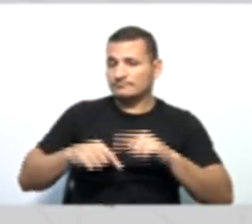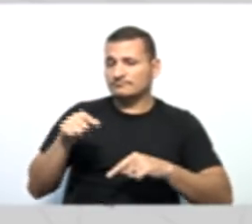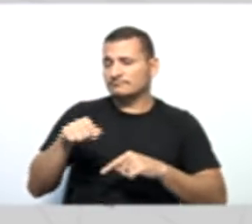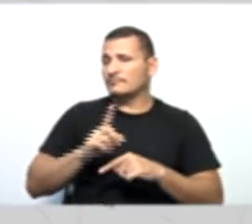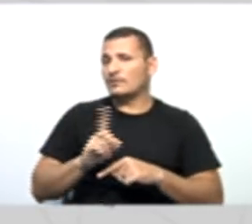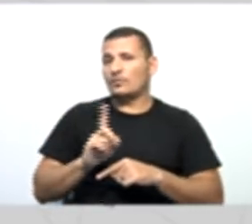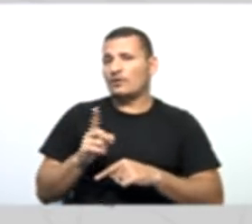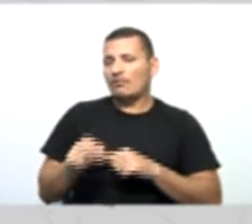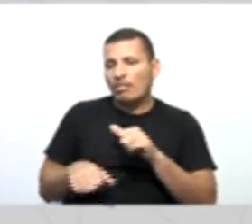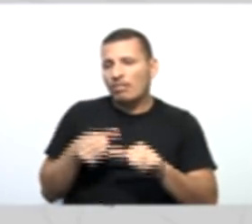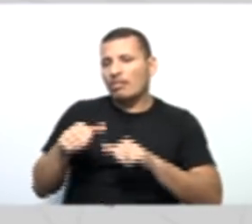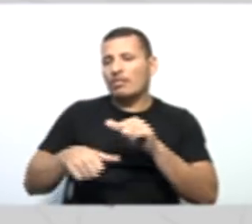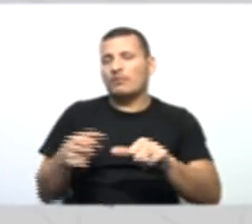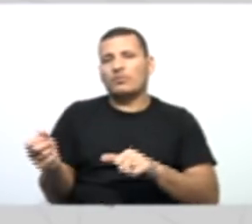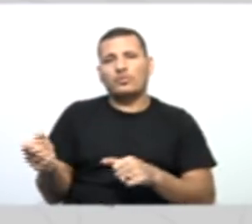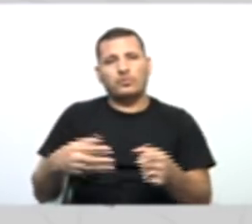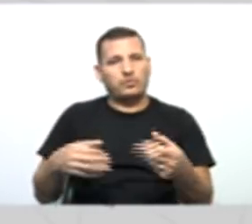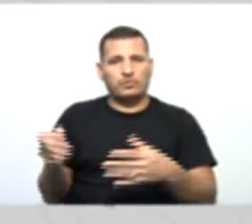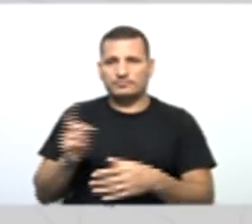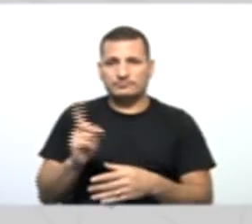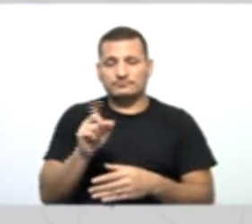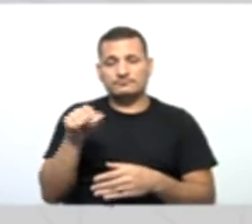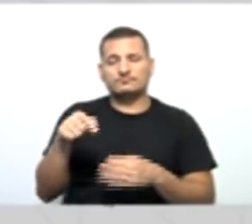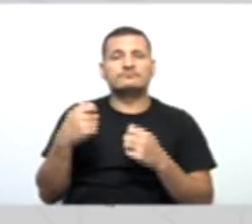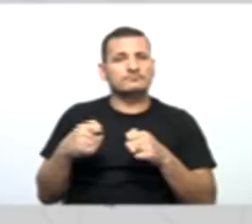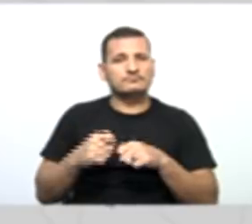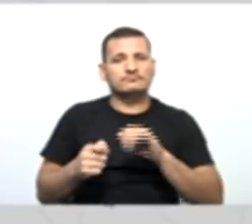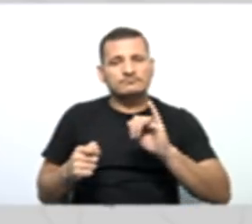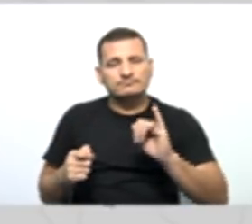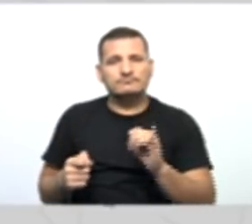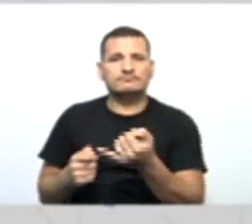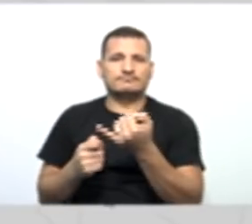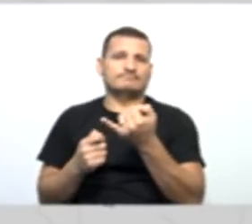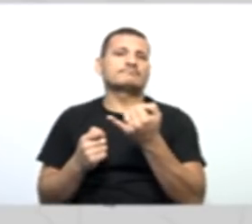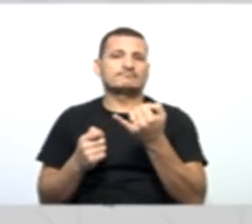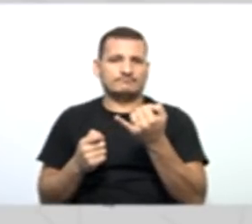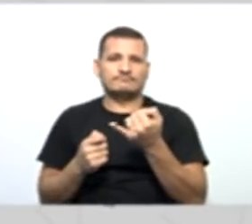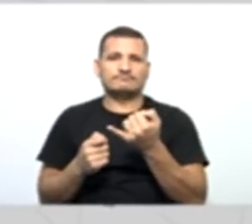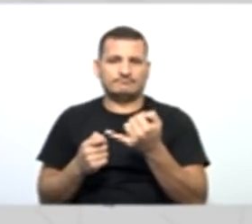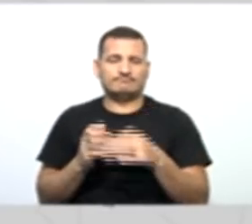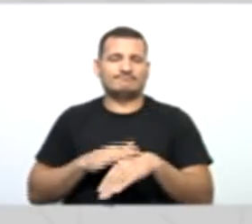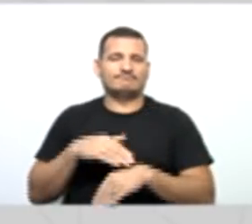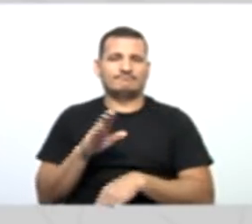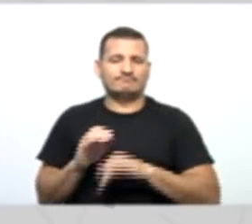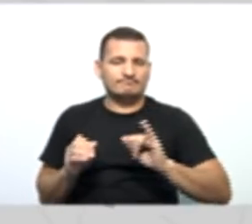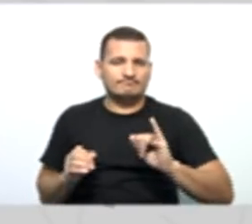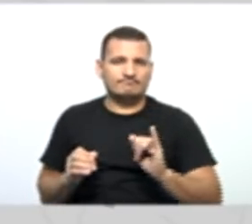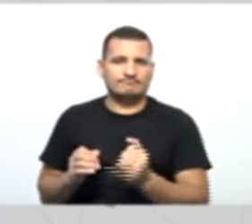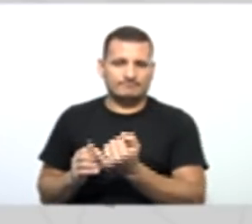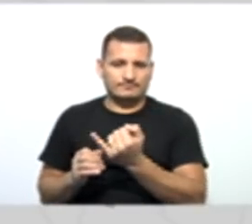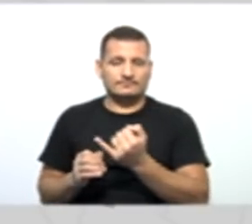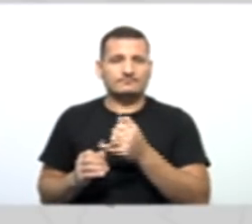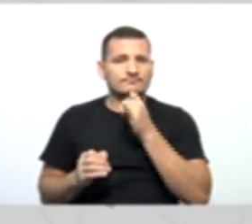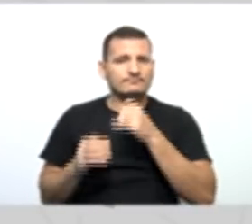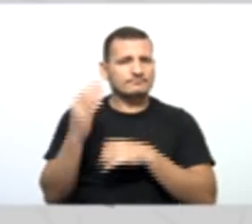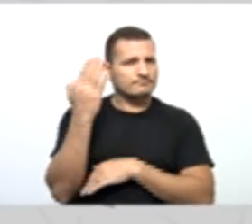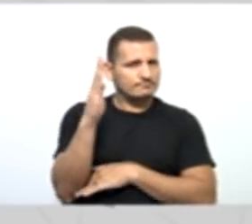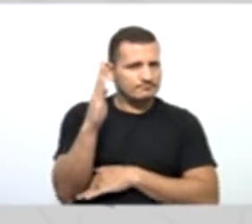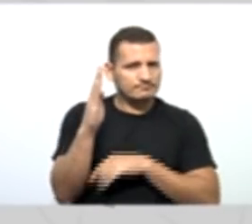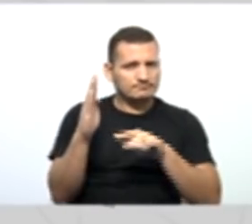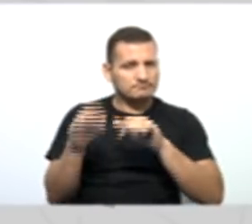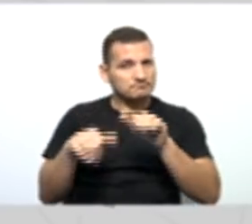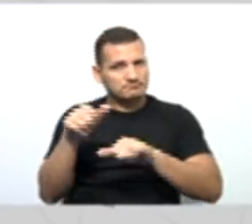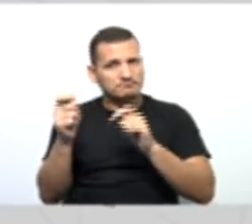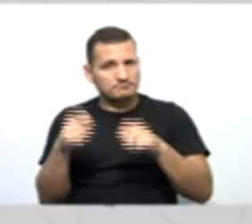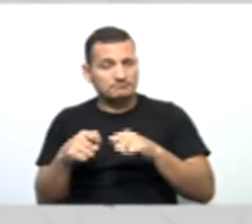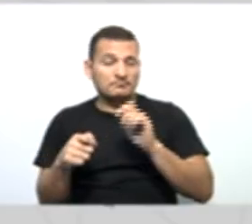são renováveis, não é? E precisam ser aproveitadas ao máximo, ao máximo. A madeira é renovável? É